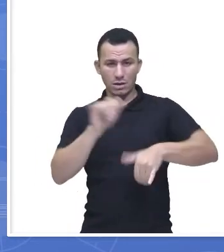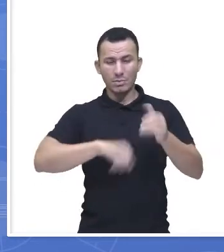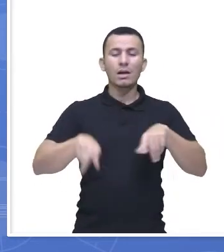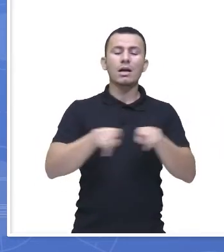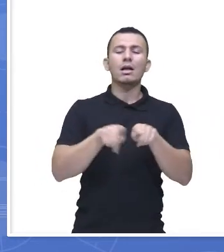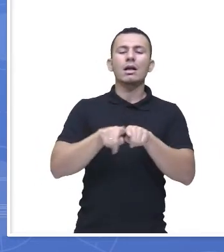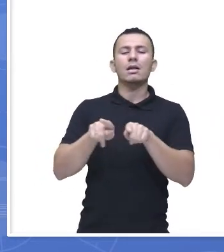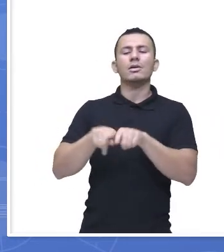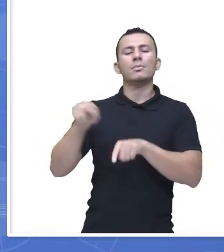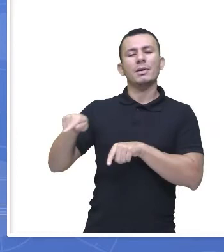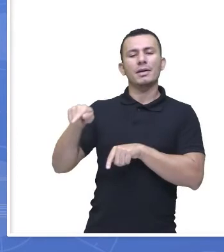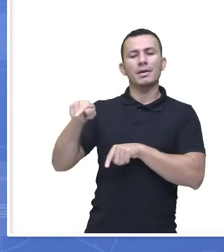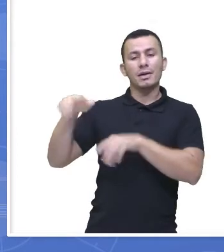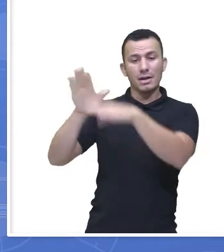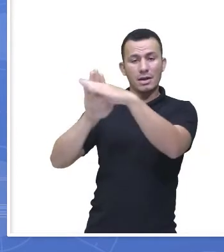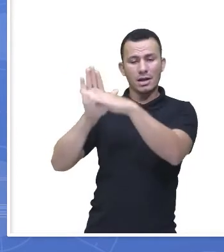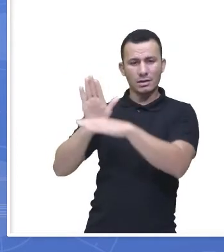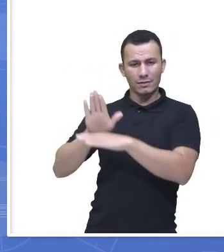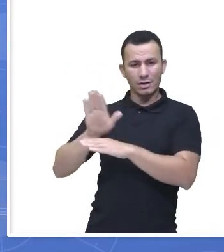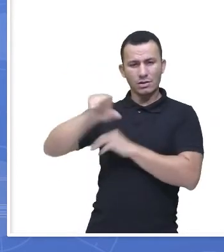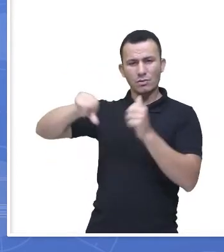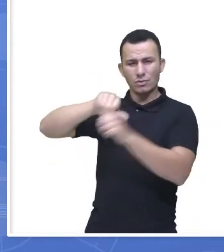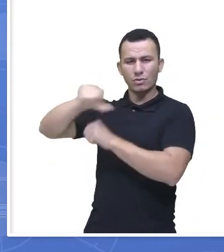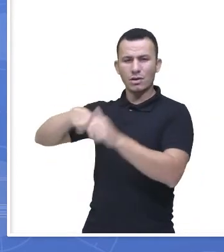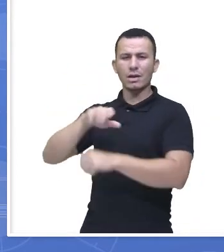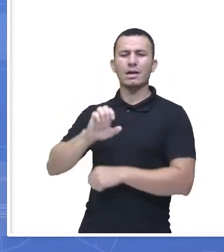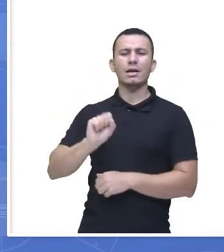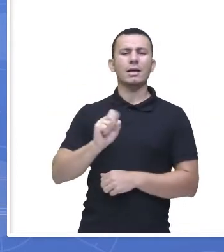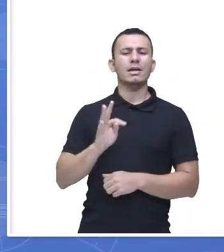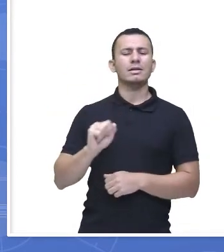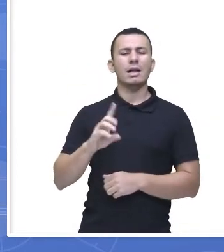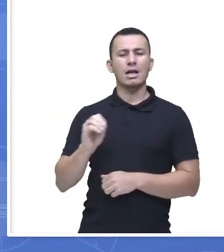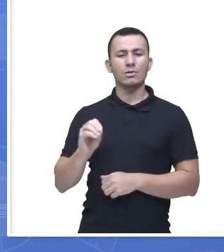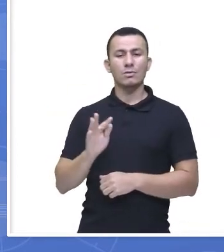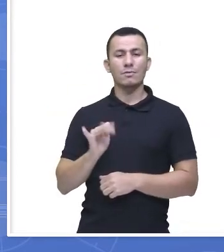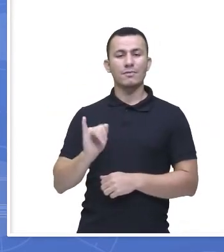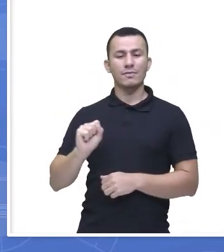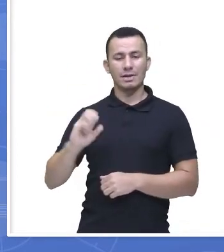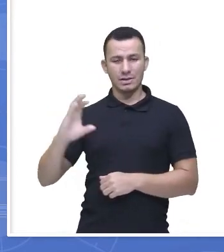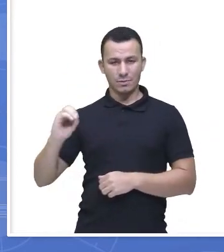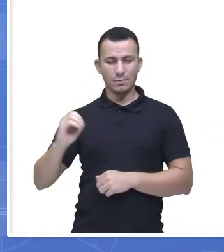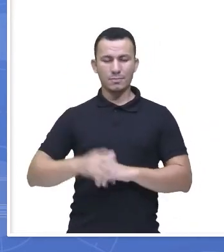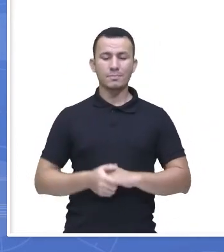O Cid colocou letra B para a questão 11, muito bem.